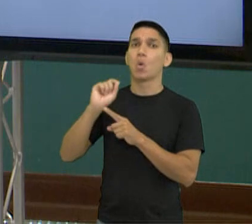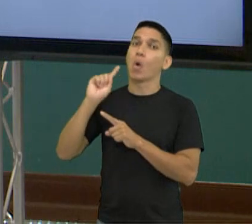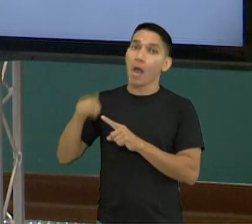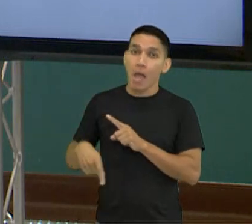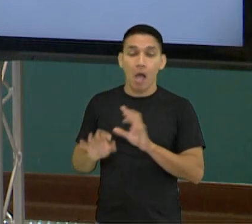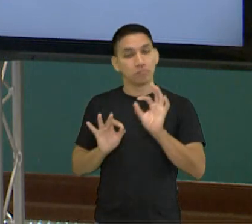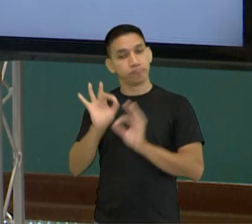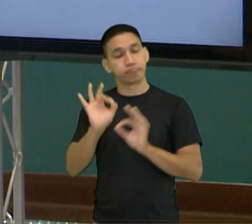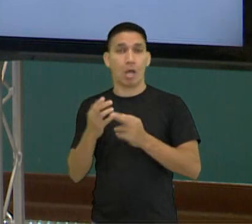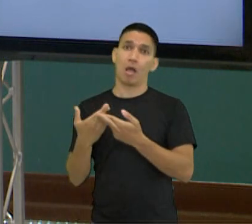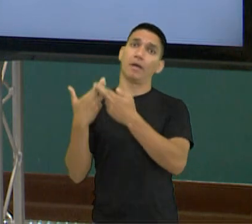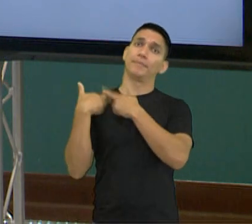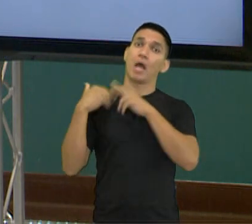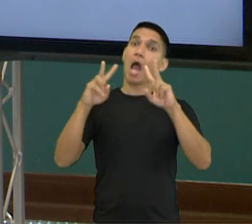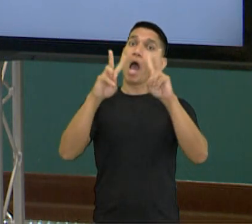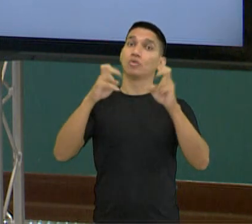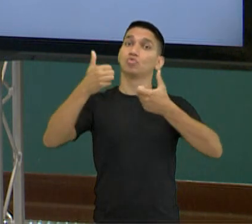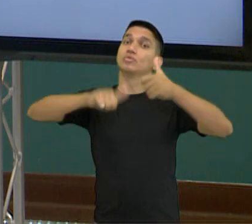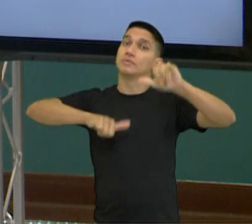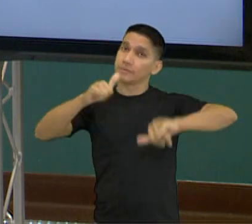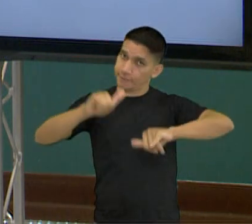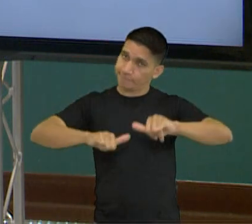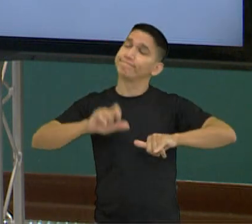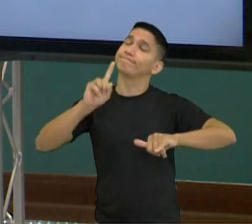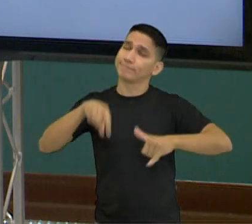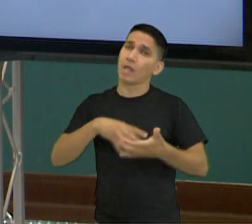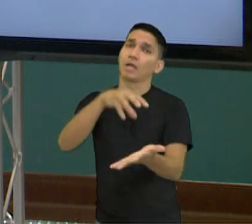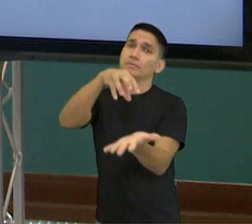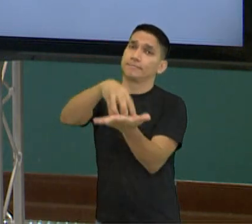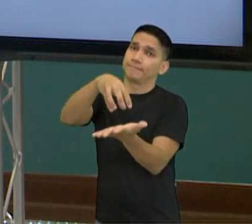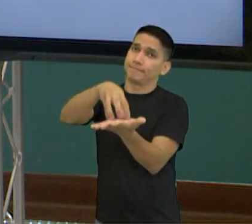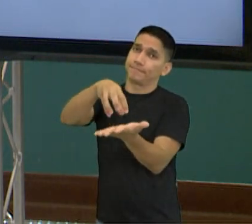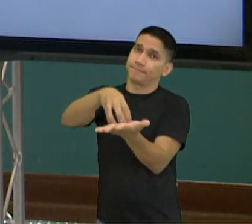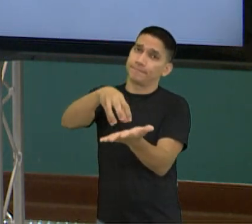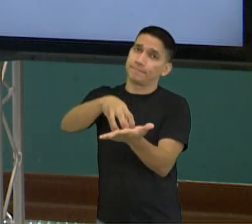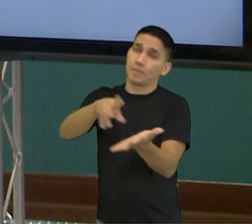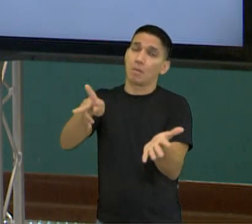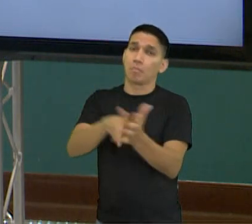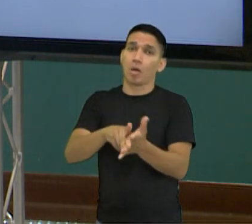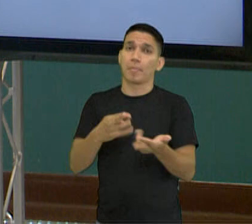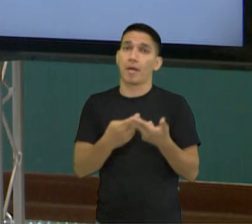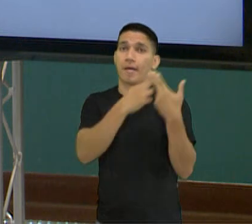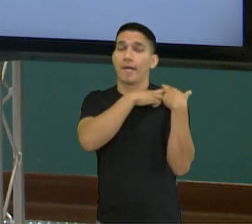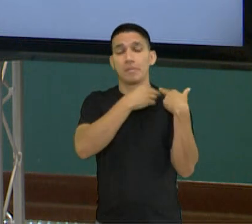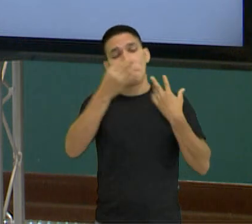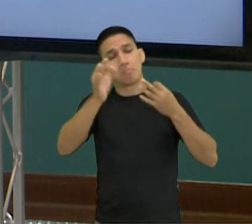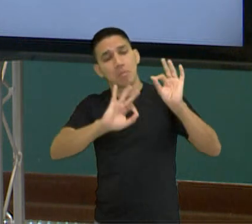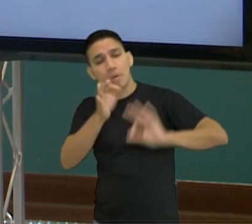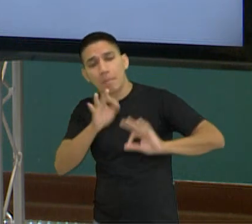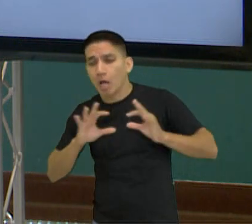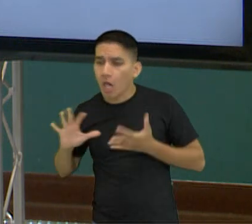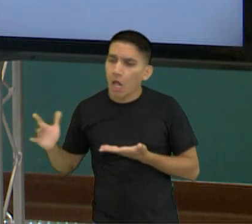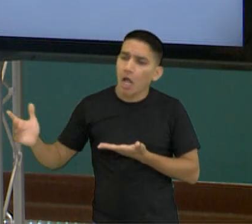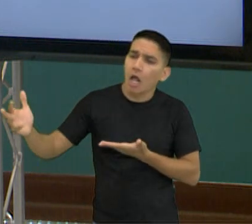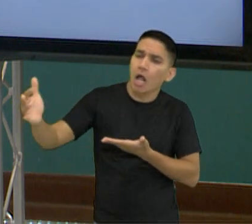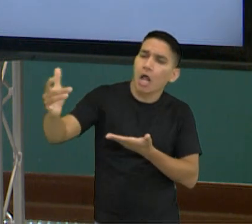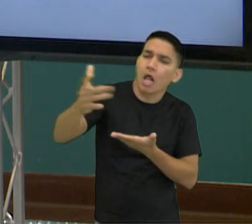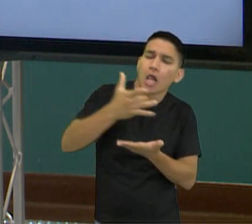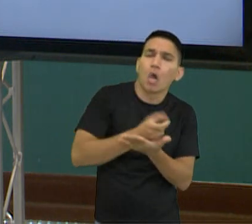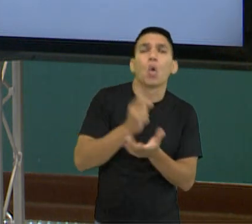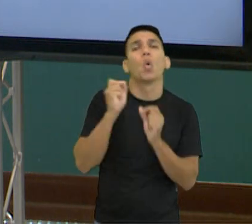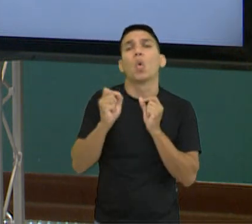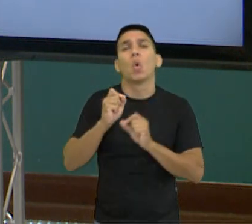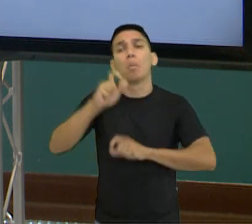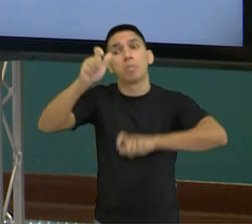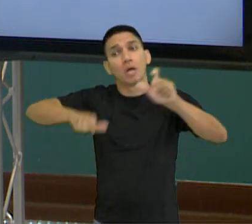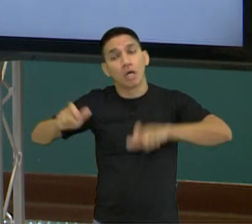sobre os assuntos de química. Sim, a IUPAC é uma organização que reúne em torno de si